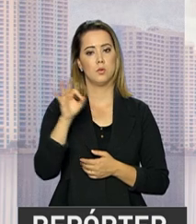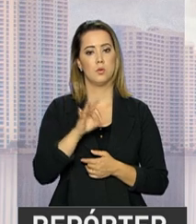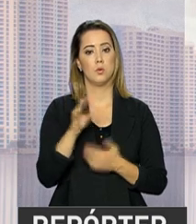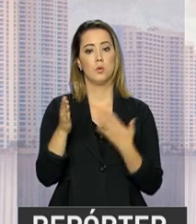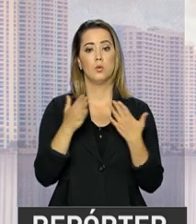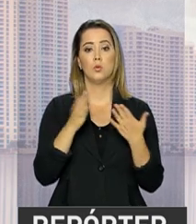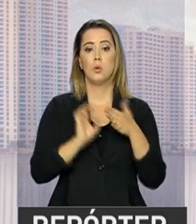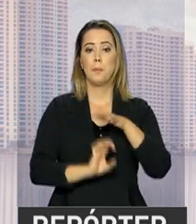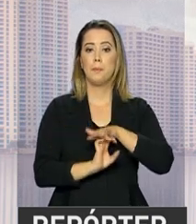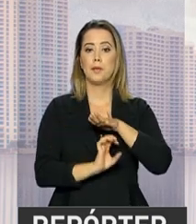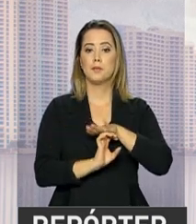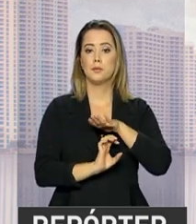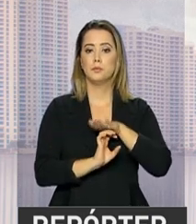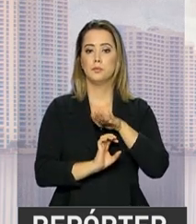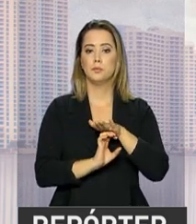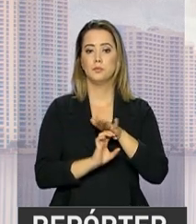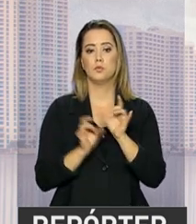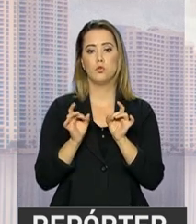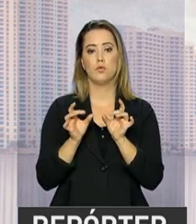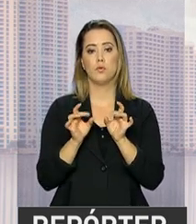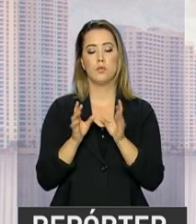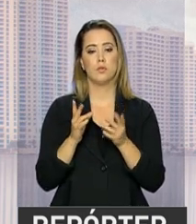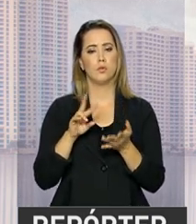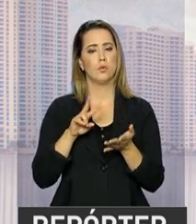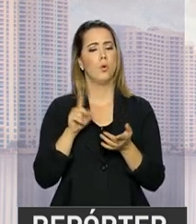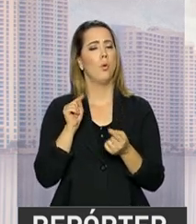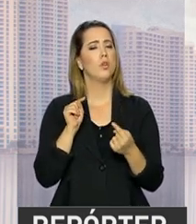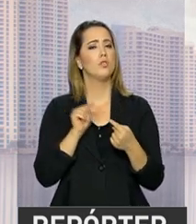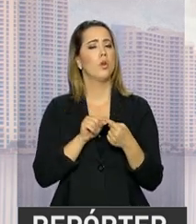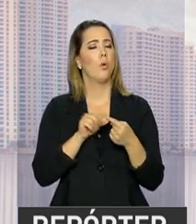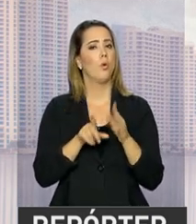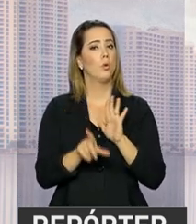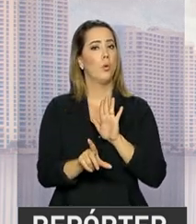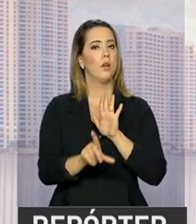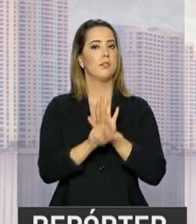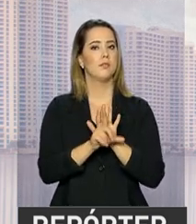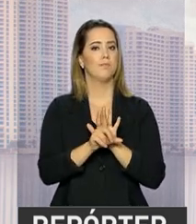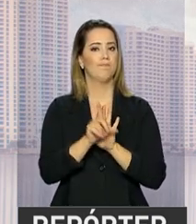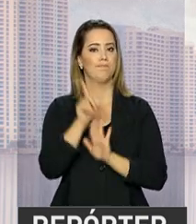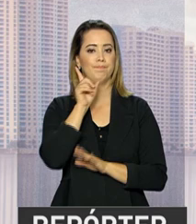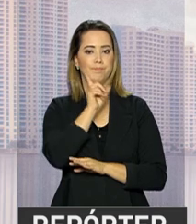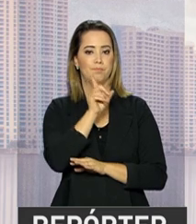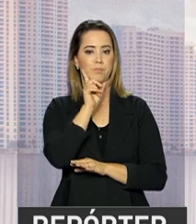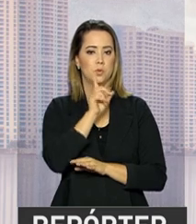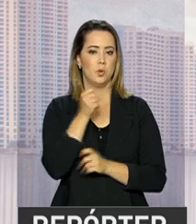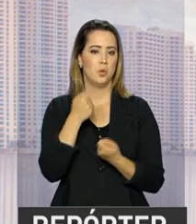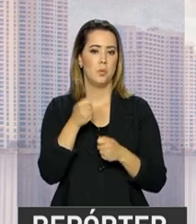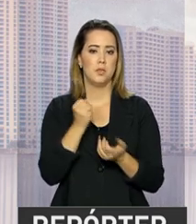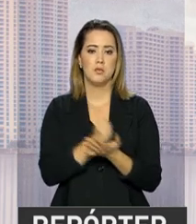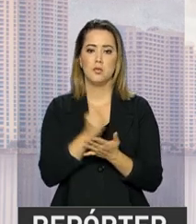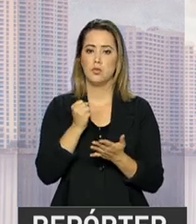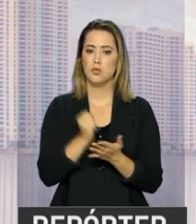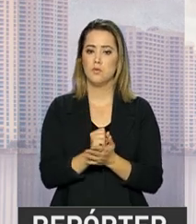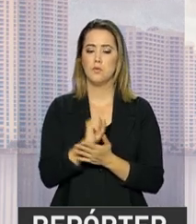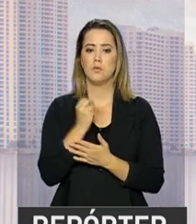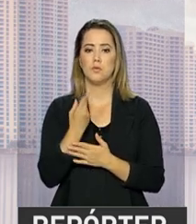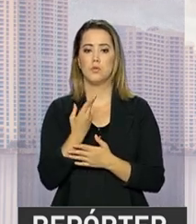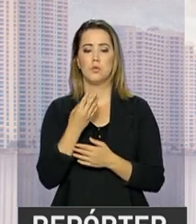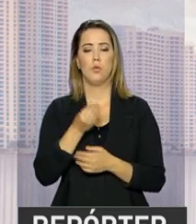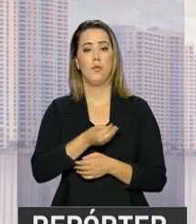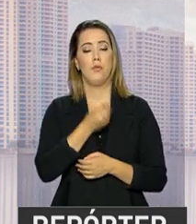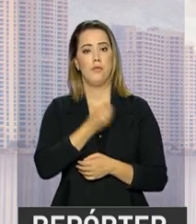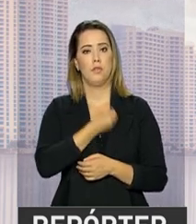aquisição como empresa comercial o que de acordo com as leis Americanas dispensa visto e residência dos